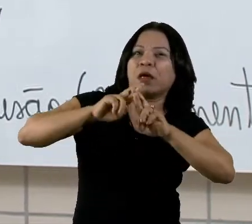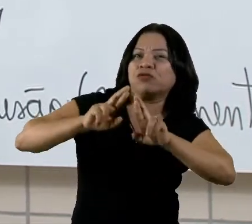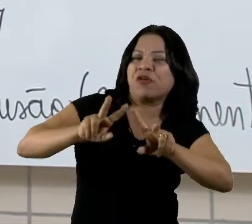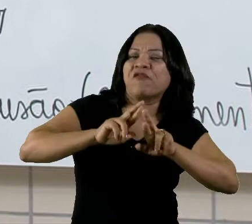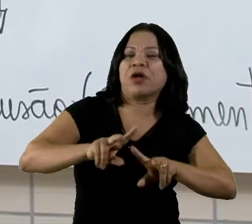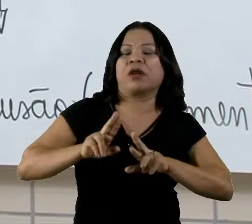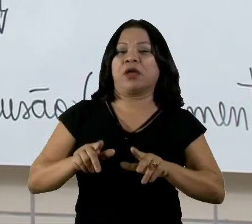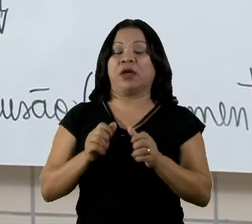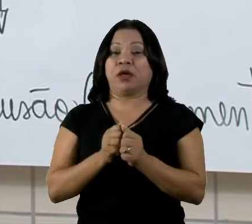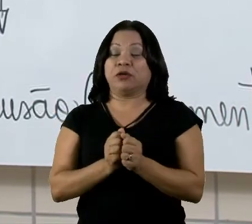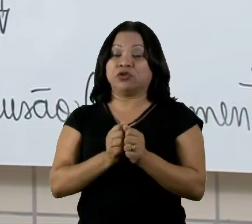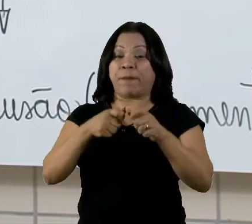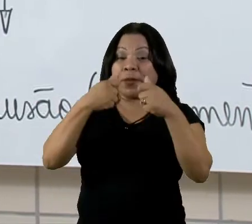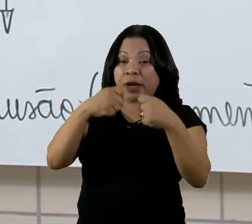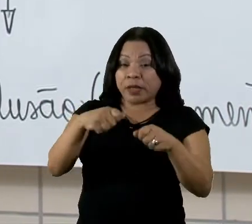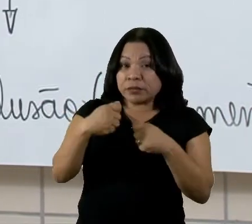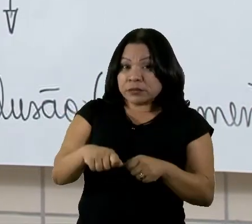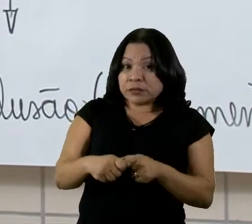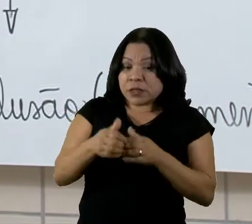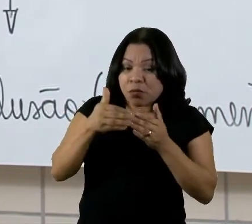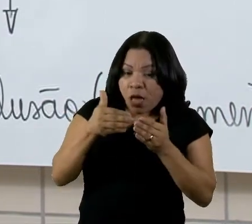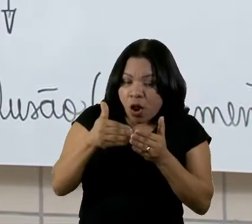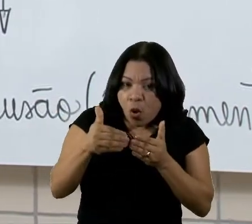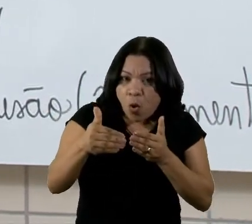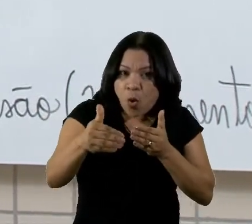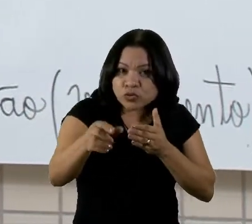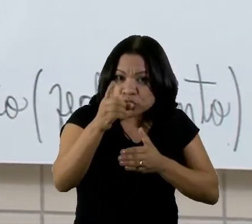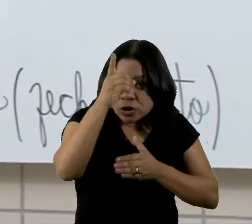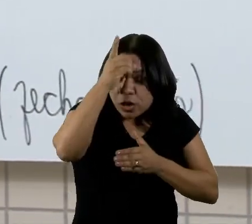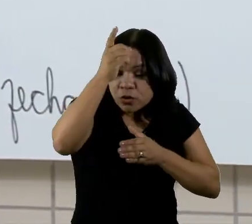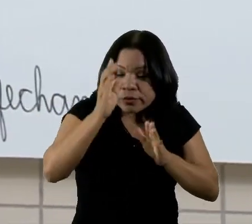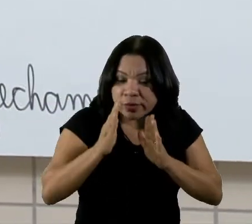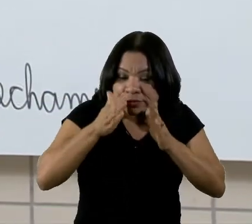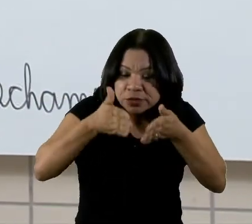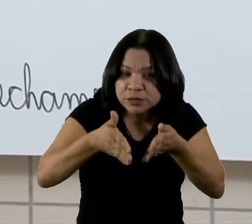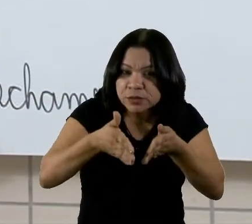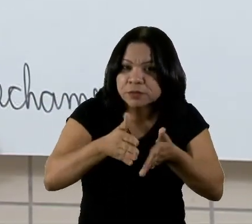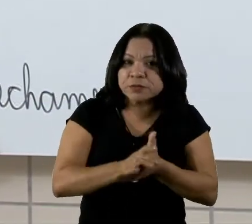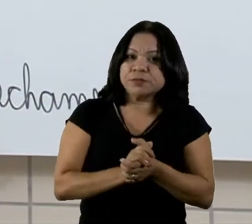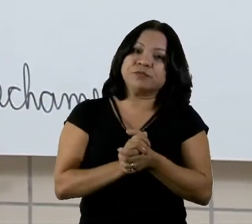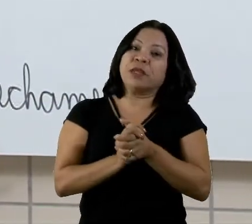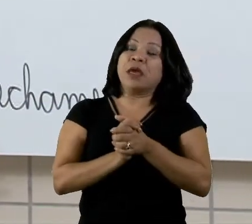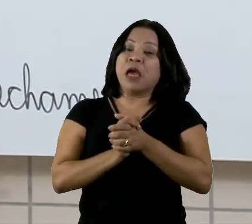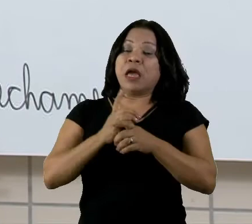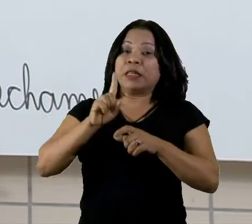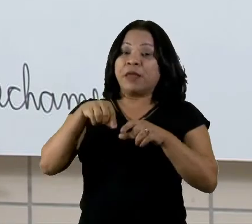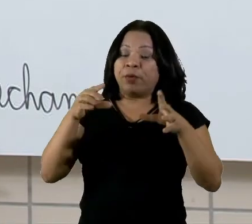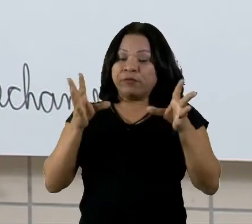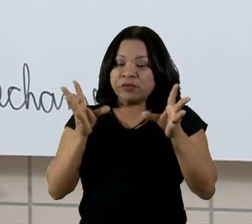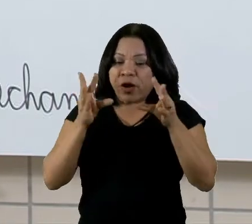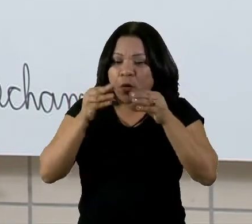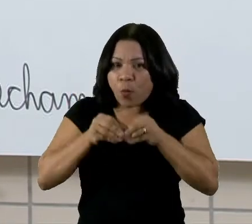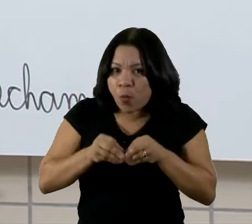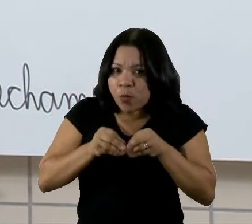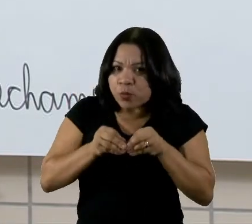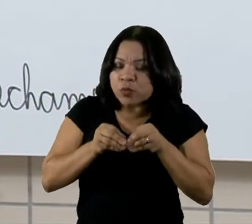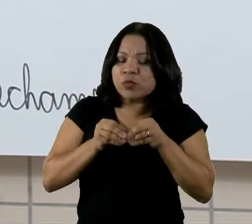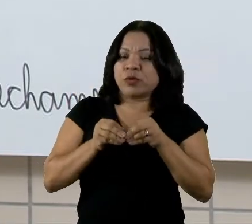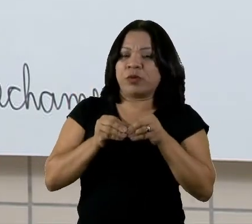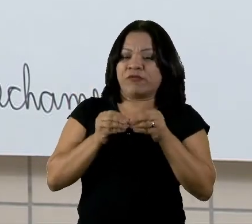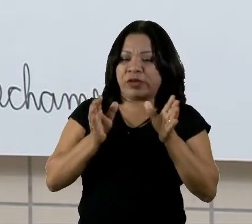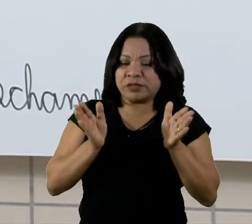do raciocínio apresentado na ideia central. E no final você vai concluir, você vai fazer um fechamento desse